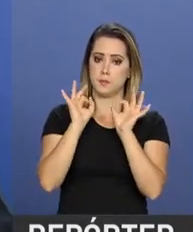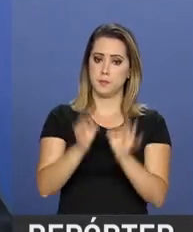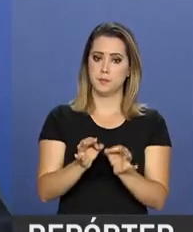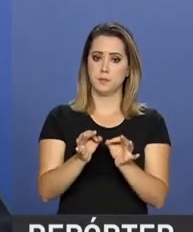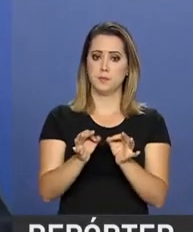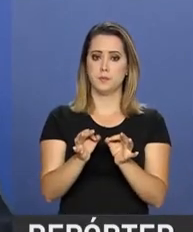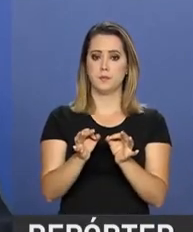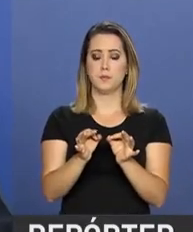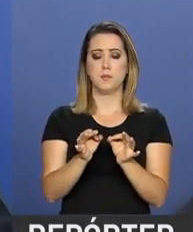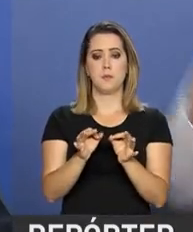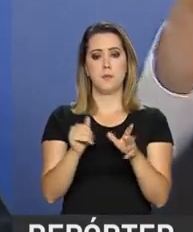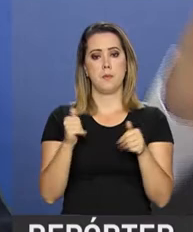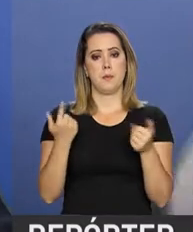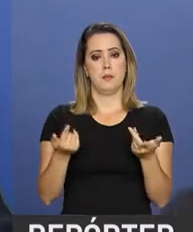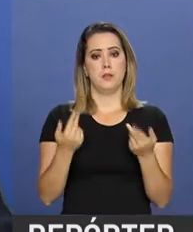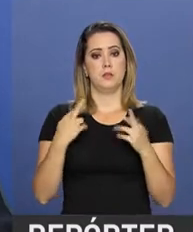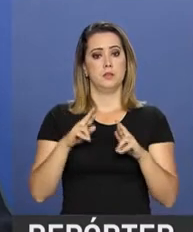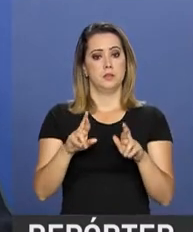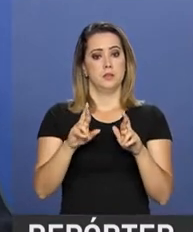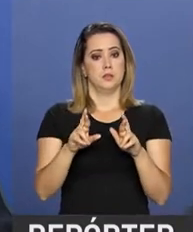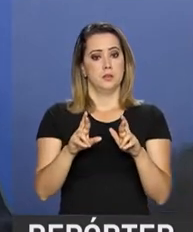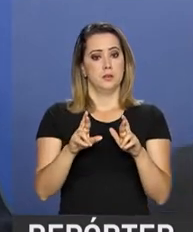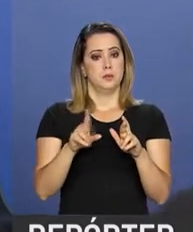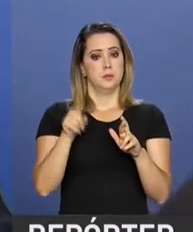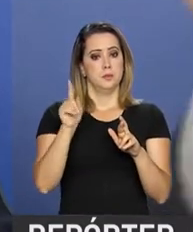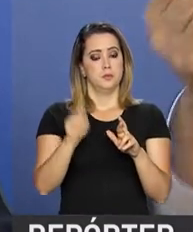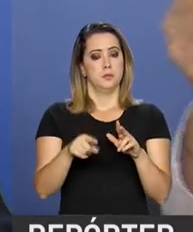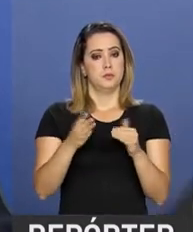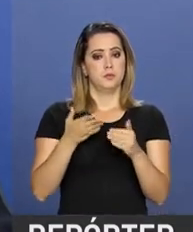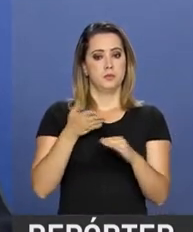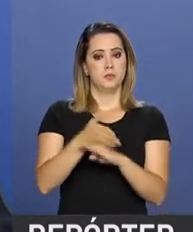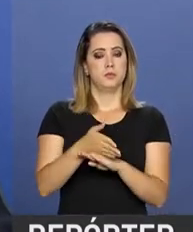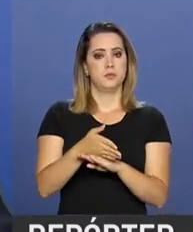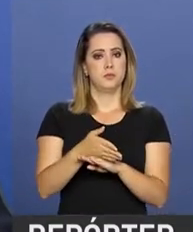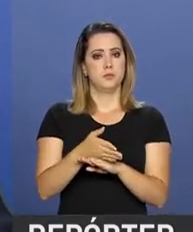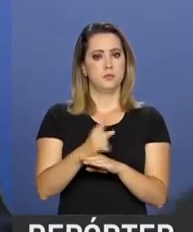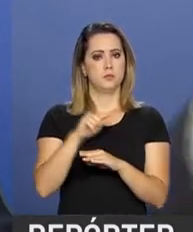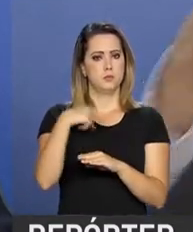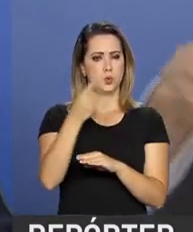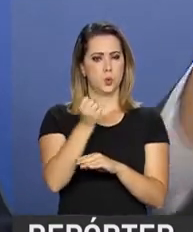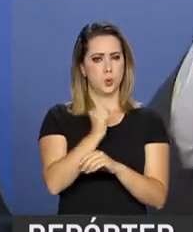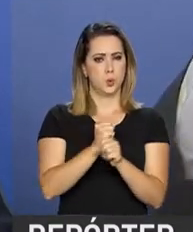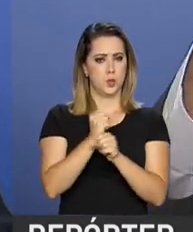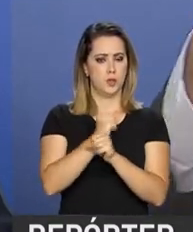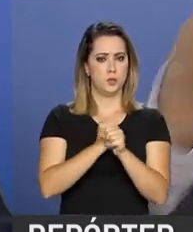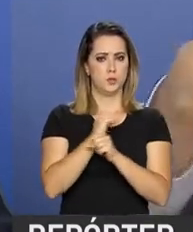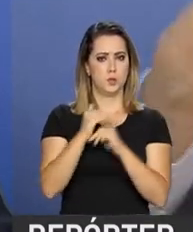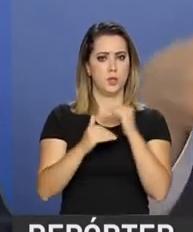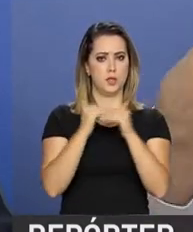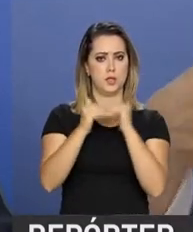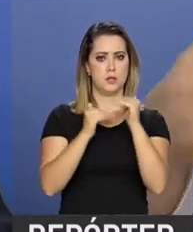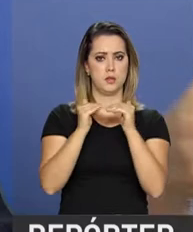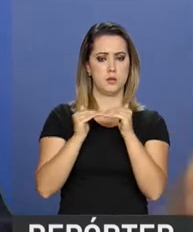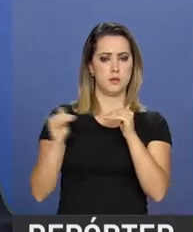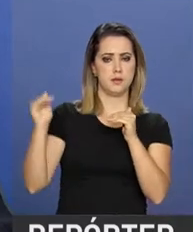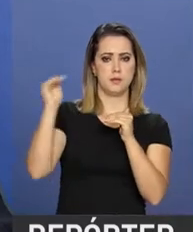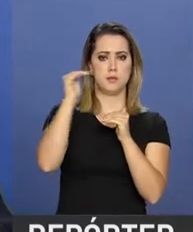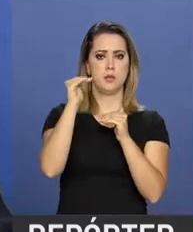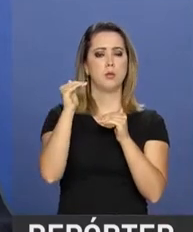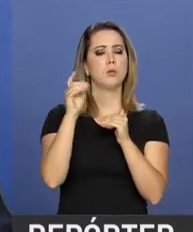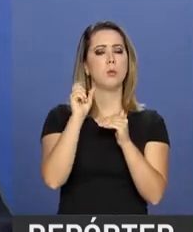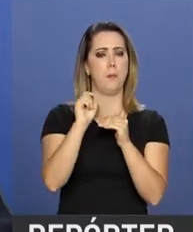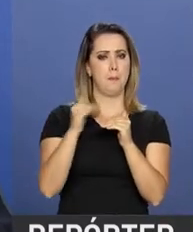e portanto a nossa expectativa é entrar uns no próximo ano com um crescimento ritmo de